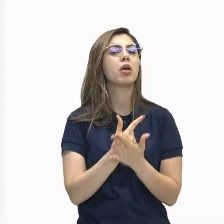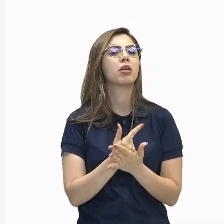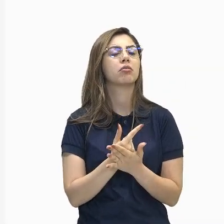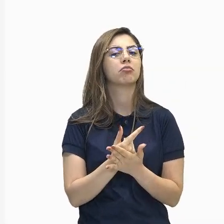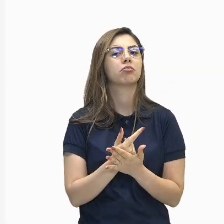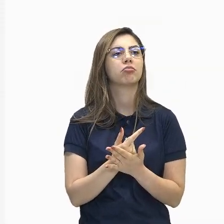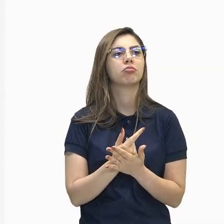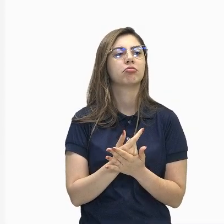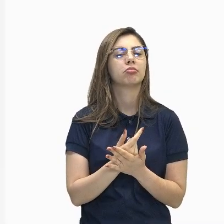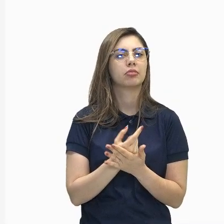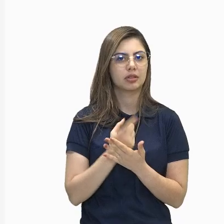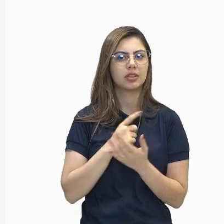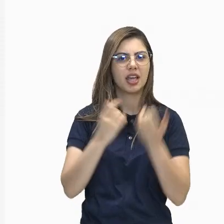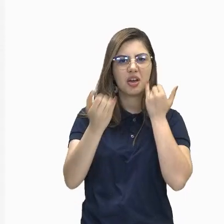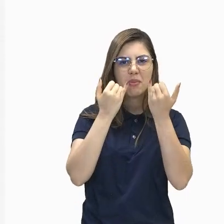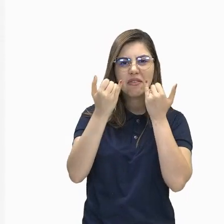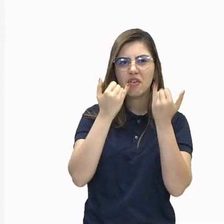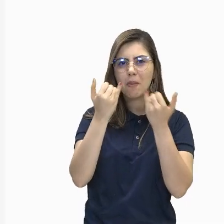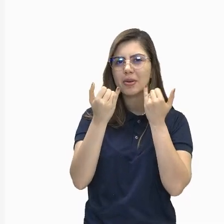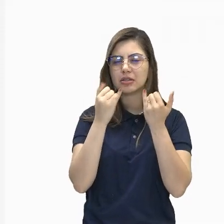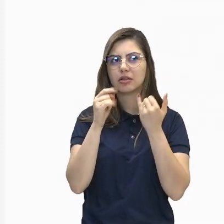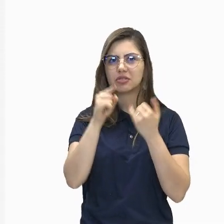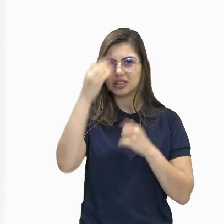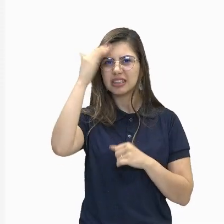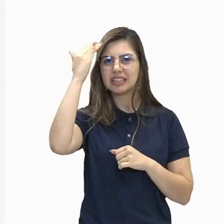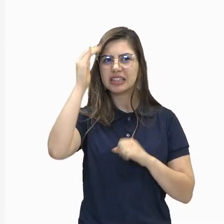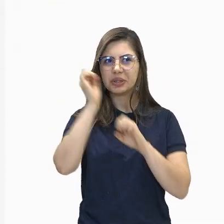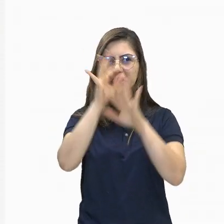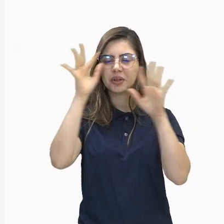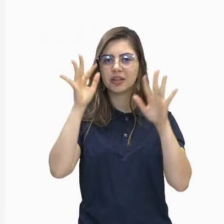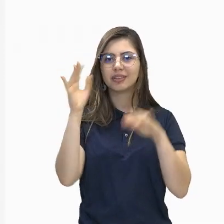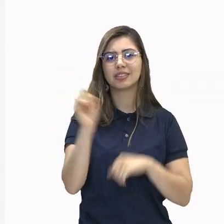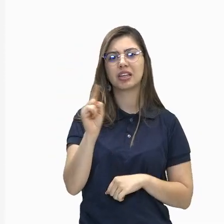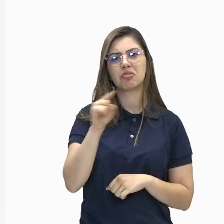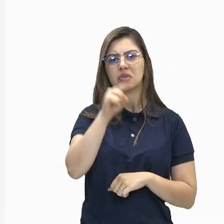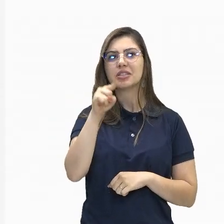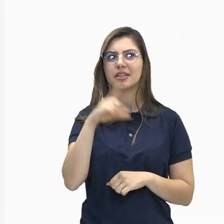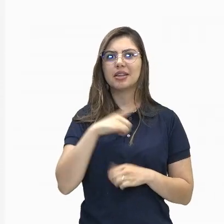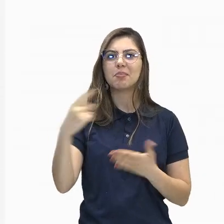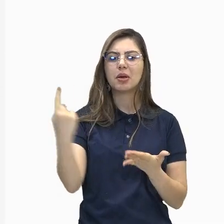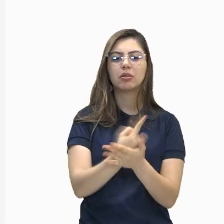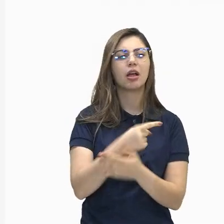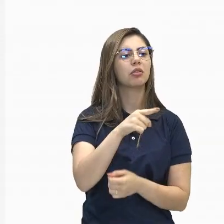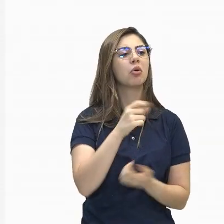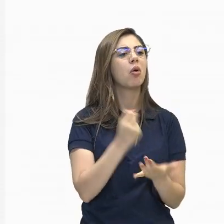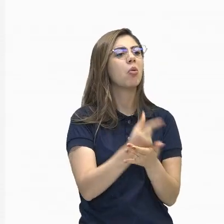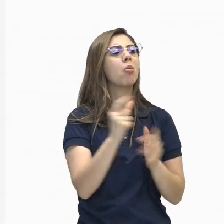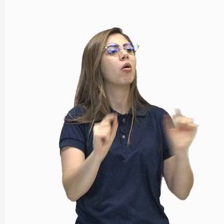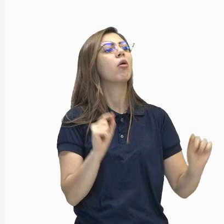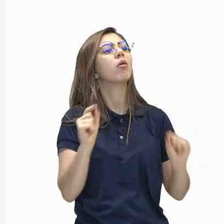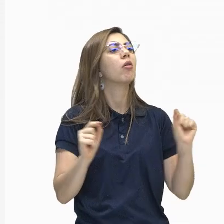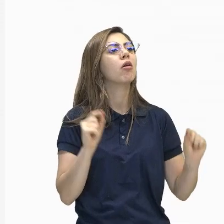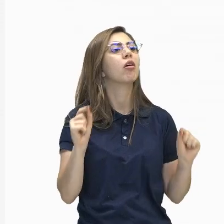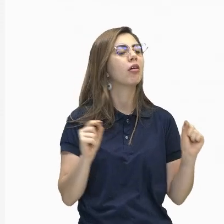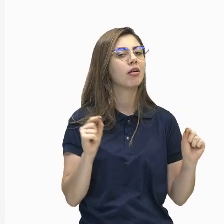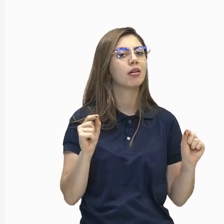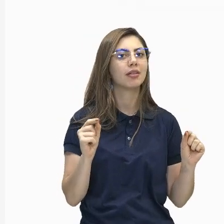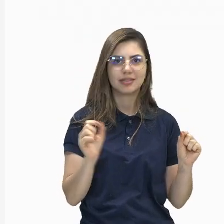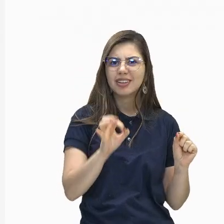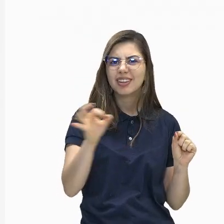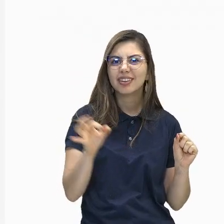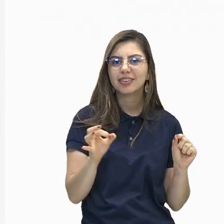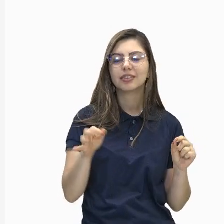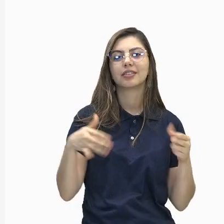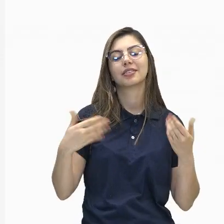te transmiti uma informação completa? Não, você vai me perguntar, o que o senhor comprou, professor? O que você comprou? Então, observem